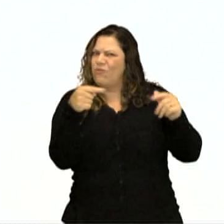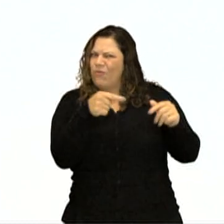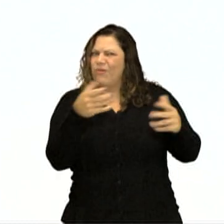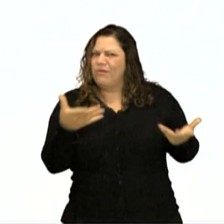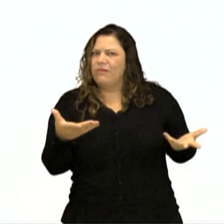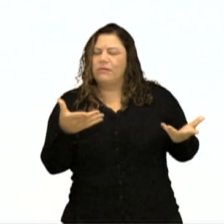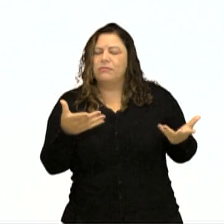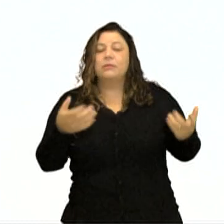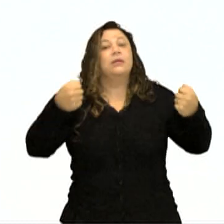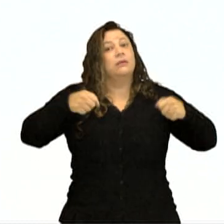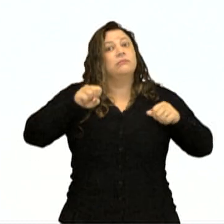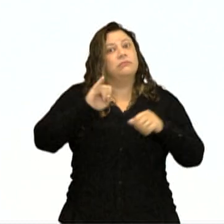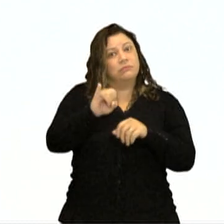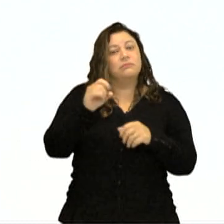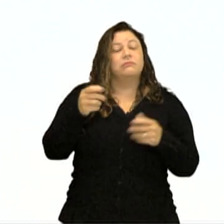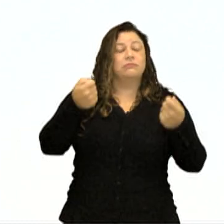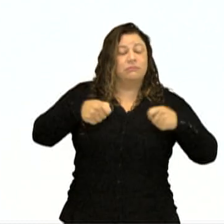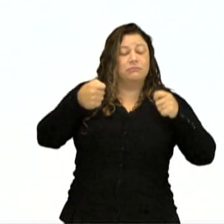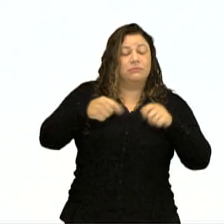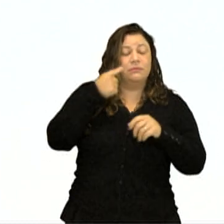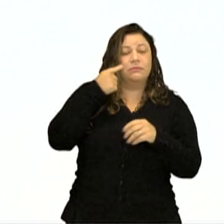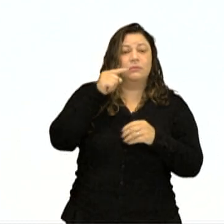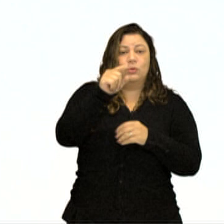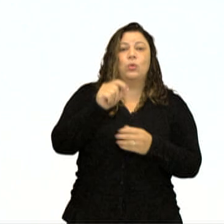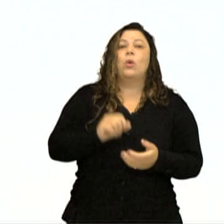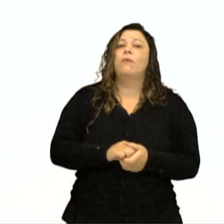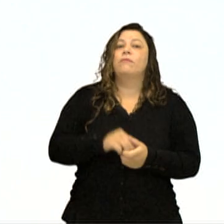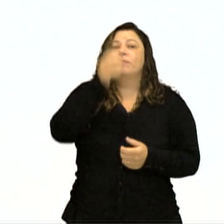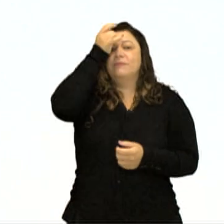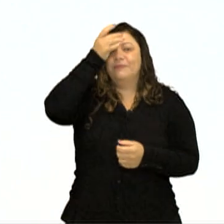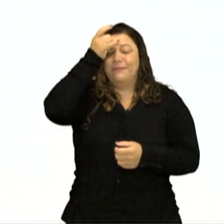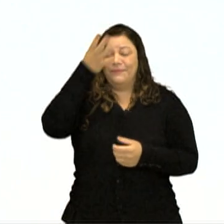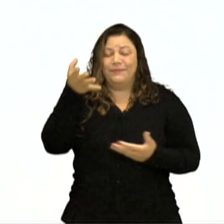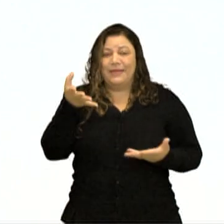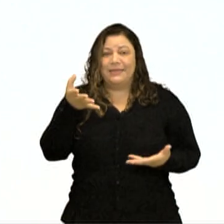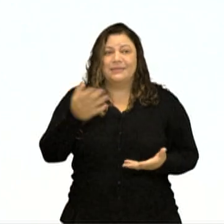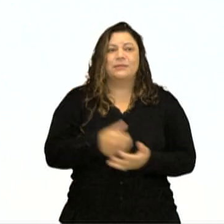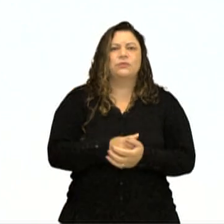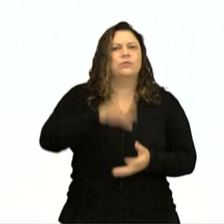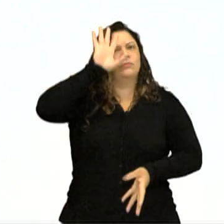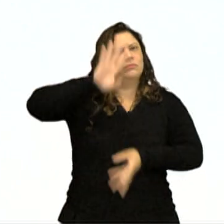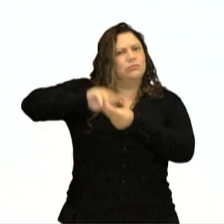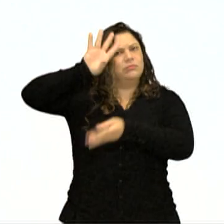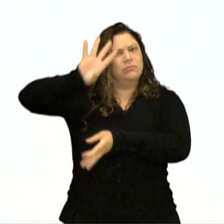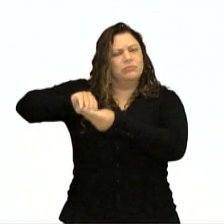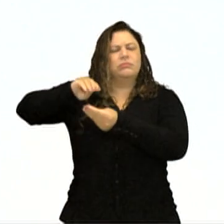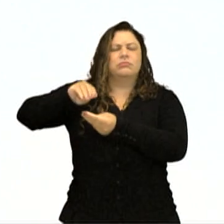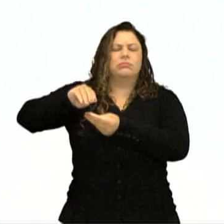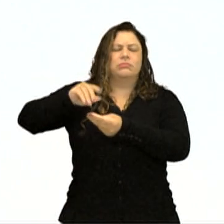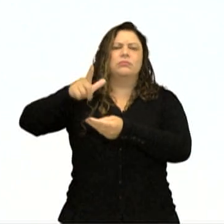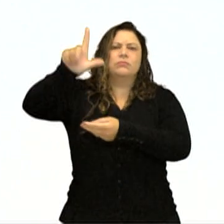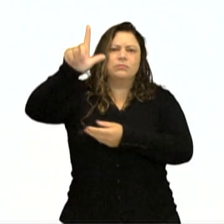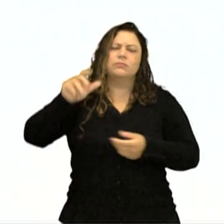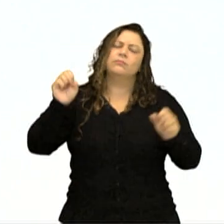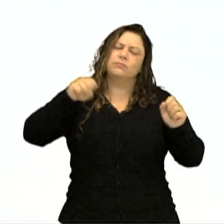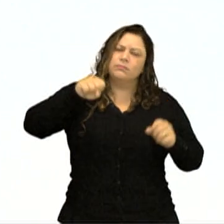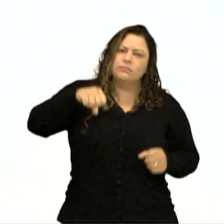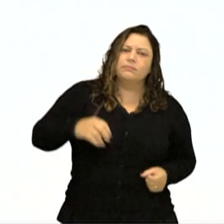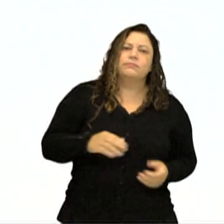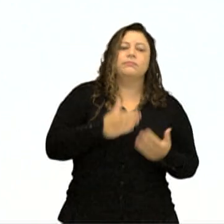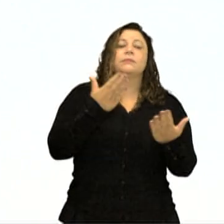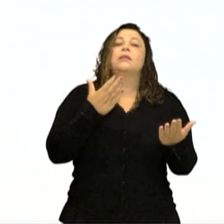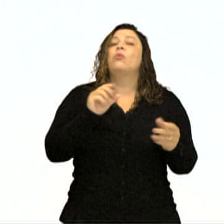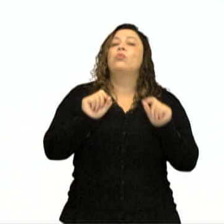uma dessas aqui seja incógnita, vai facilitar para você. Mas dá para resolver resolver só com as outras? Dá. Isso vai depender